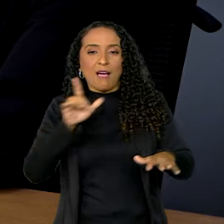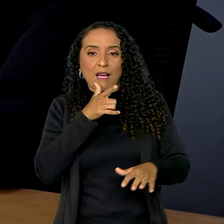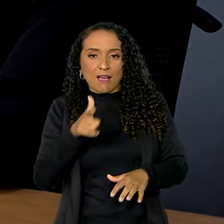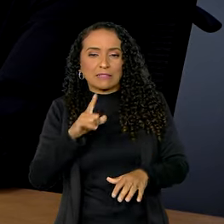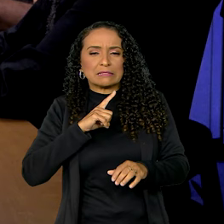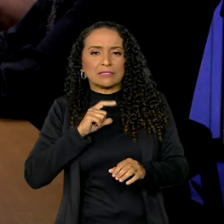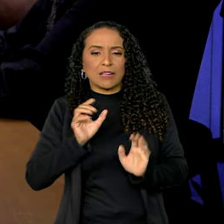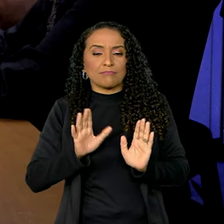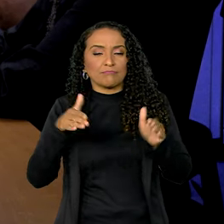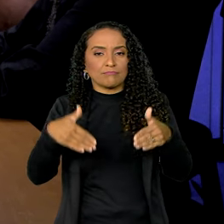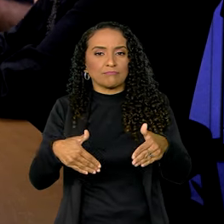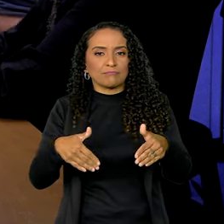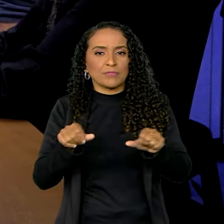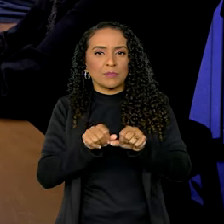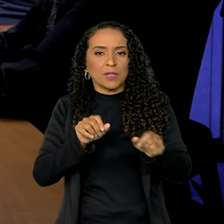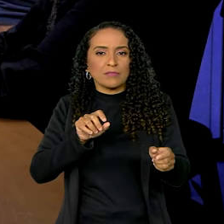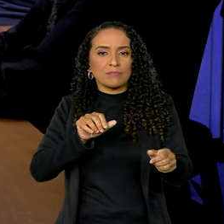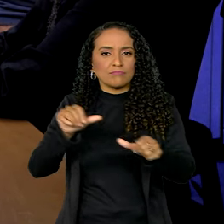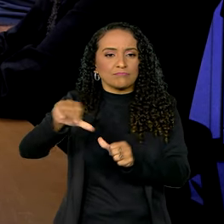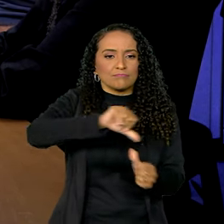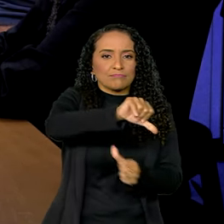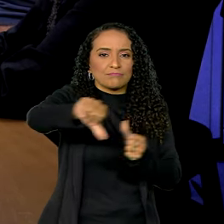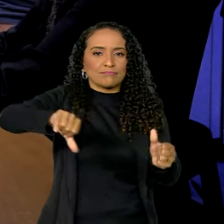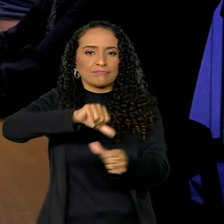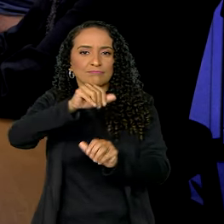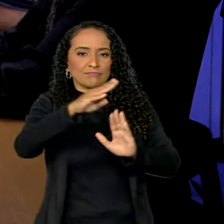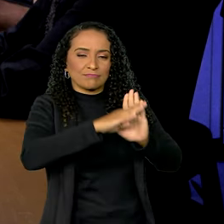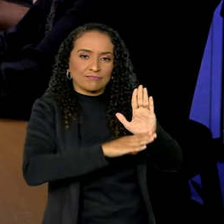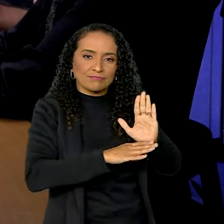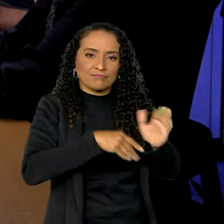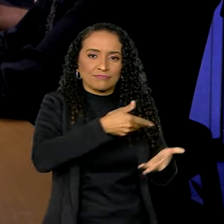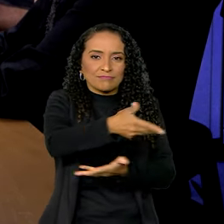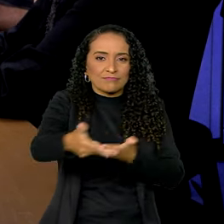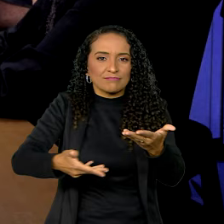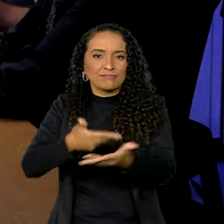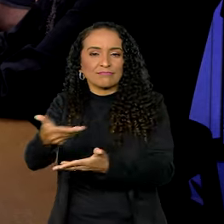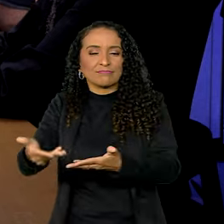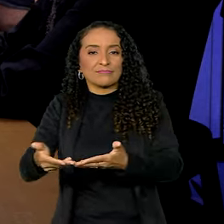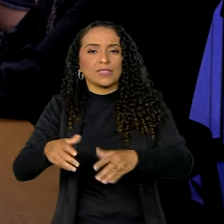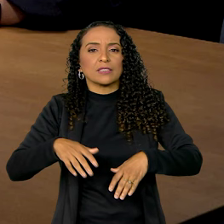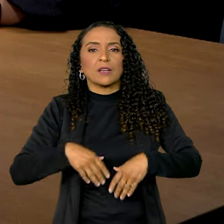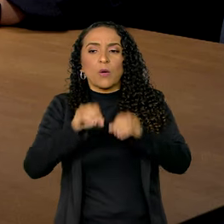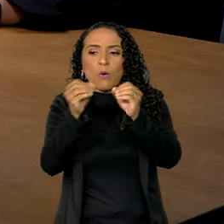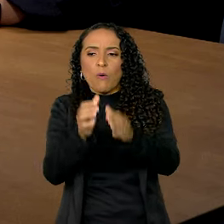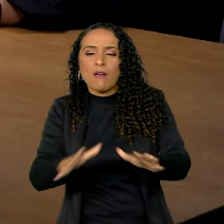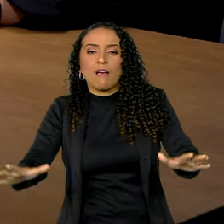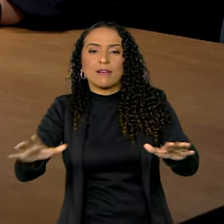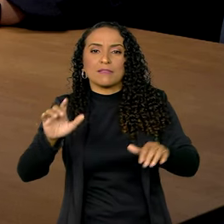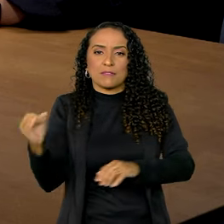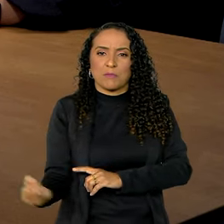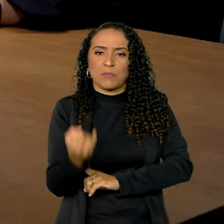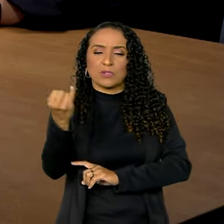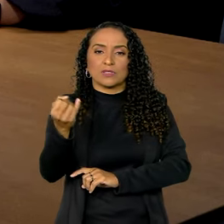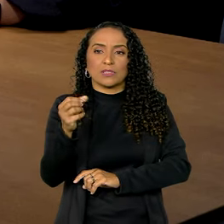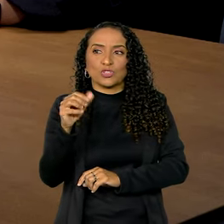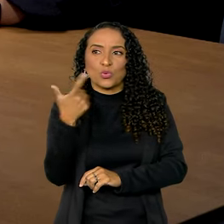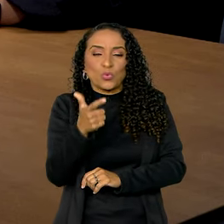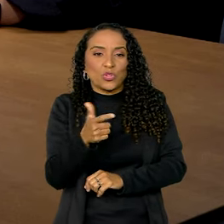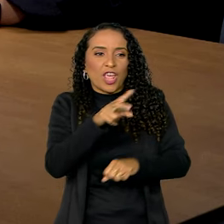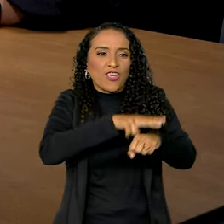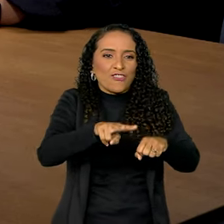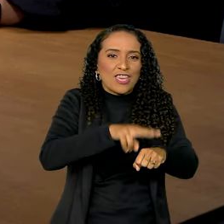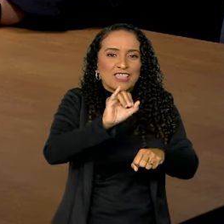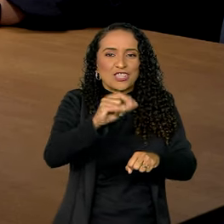centralidade e uma transversalidade nessa agenda né a gente pode dizer que oa é tão importante que não existiria o verde sem o